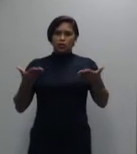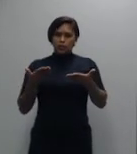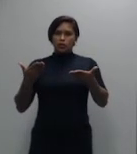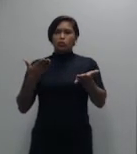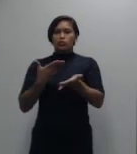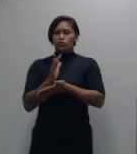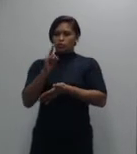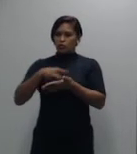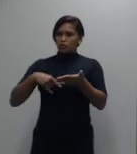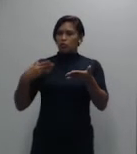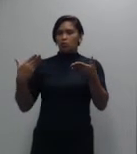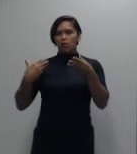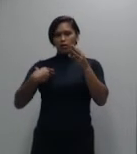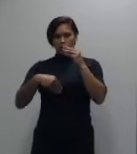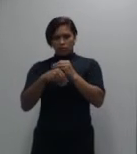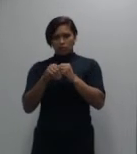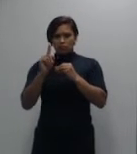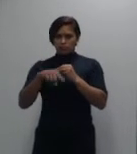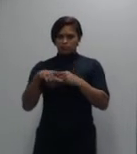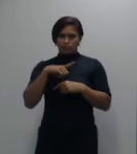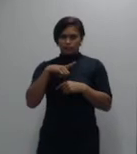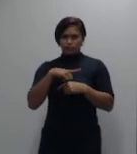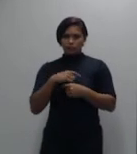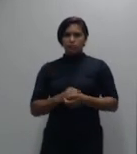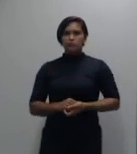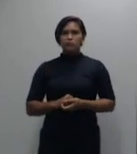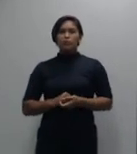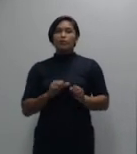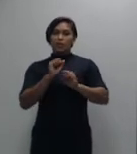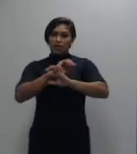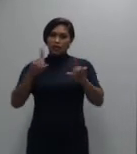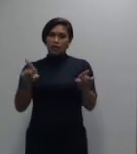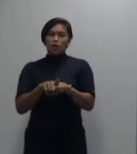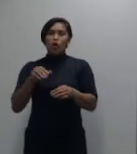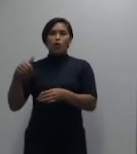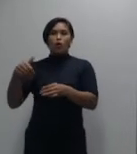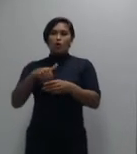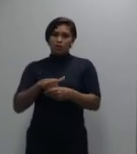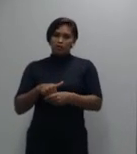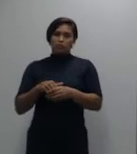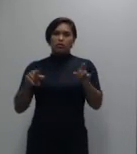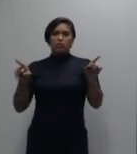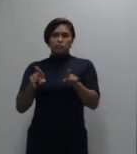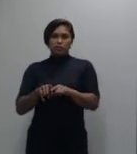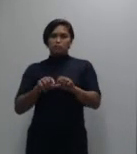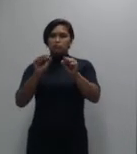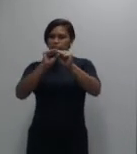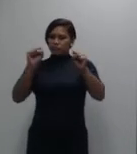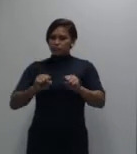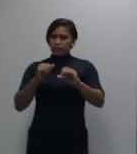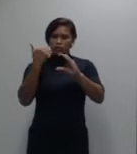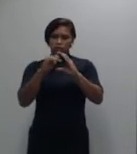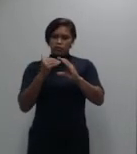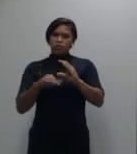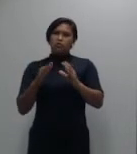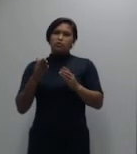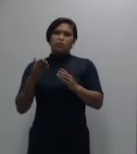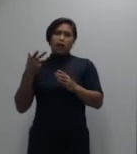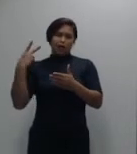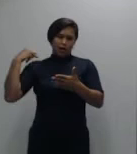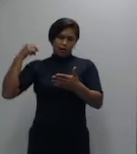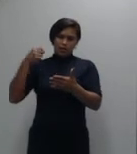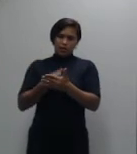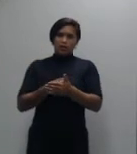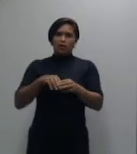foram devidamente disponibilizada evidentemente o bote vossa excelência e também foi disponibilizado ah não é a